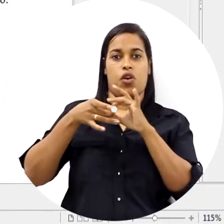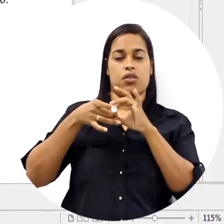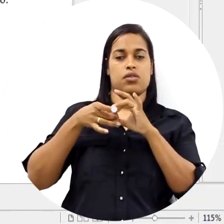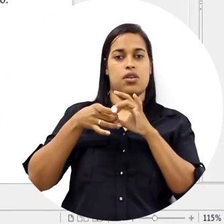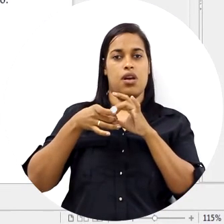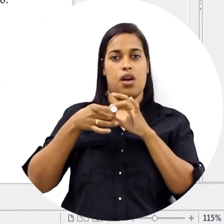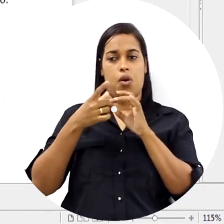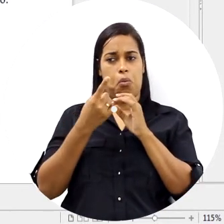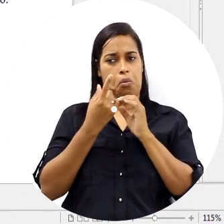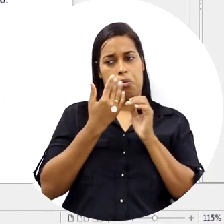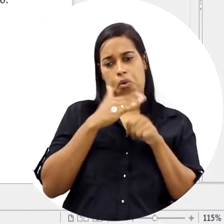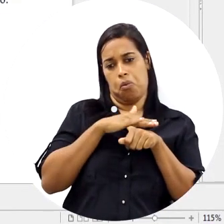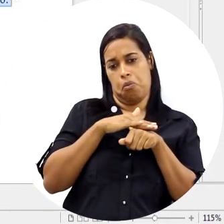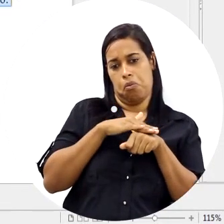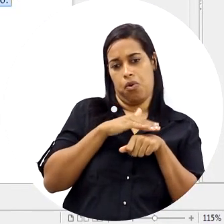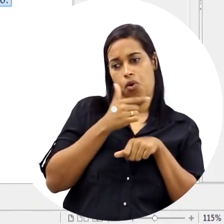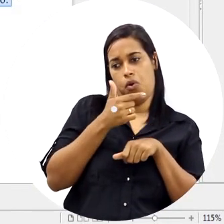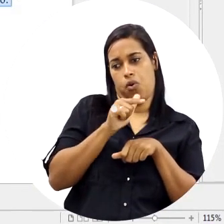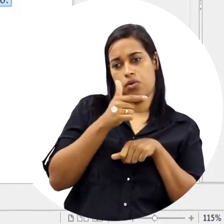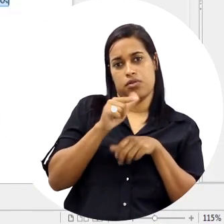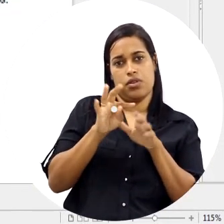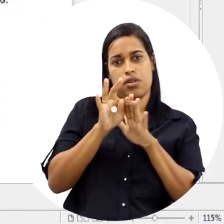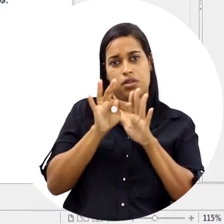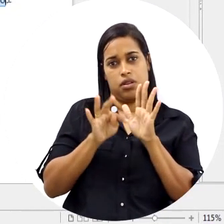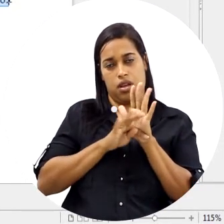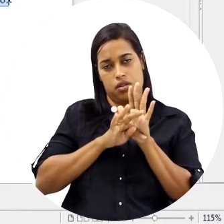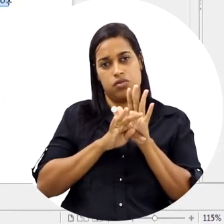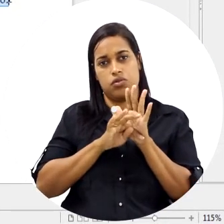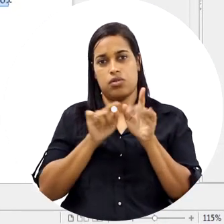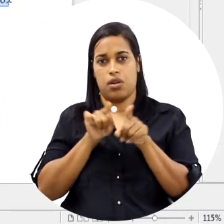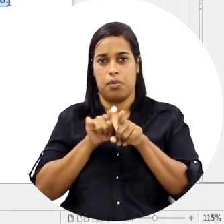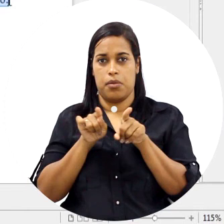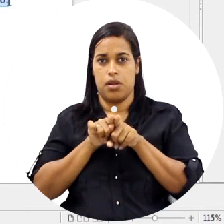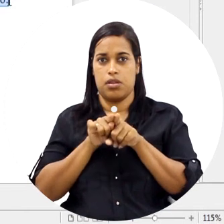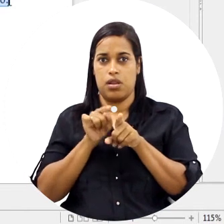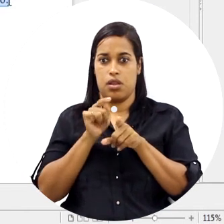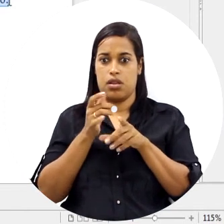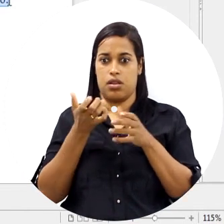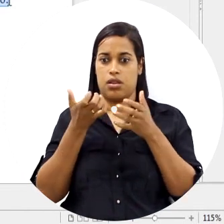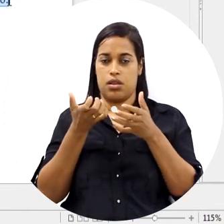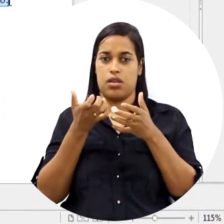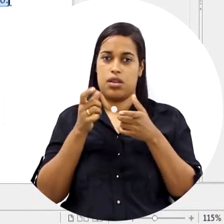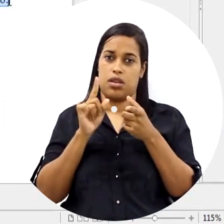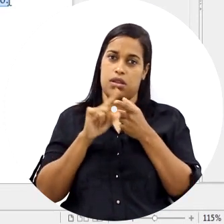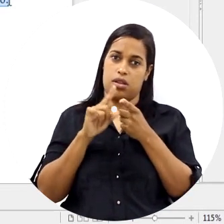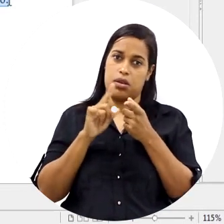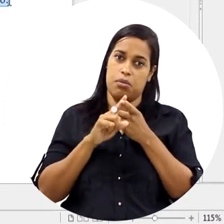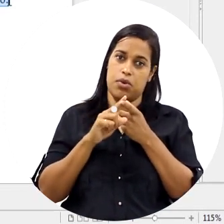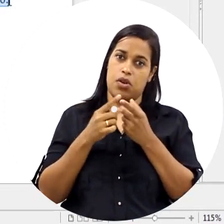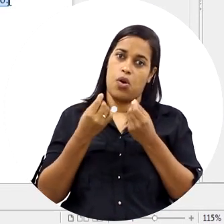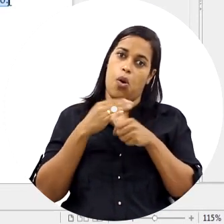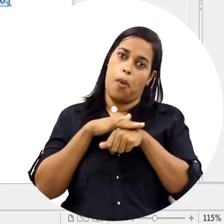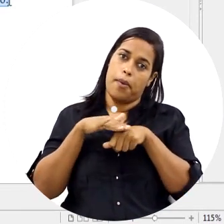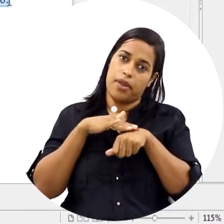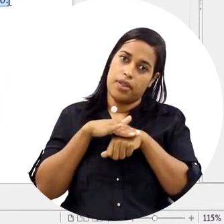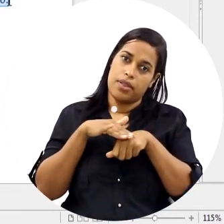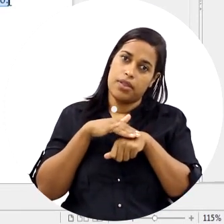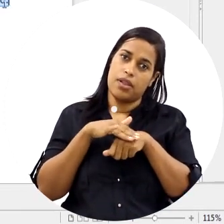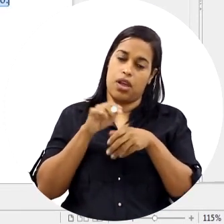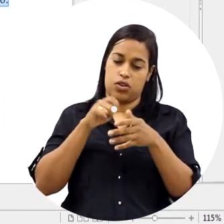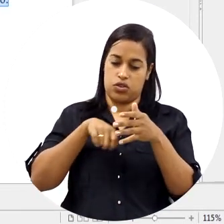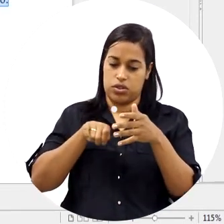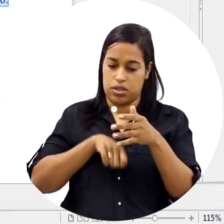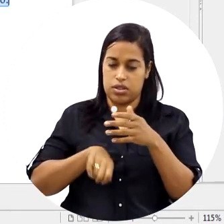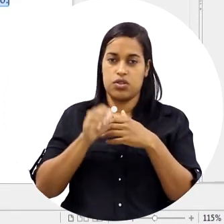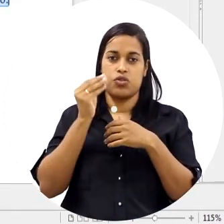associar algum comentário específico em uma parte do texto. Tem essa parte aqui que eu quero dar uma ênfase, um comentário, uma anotação específica.